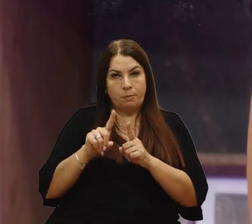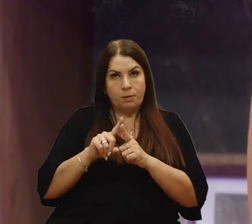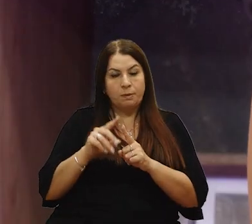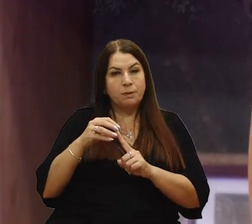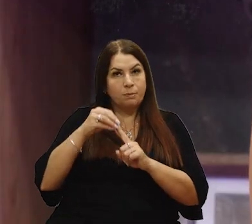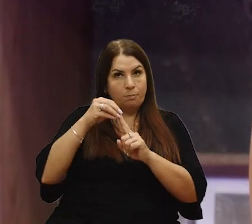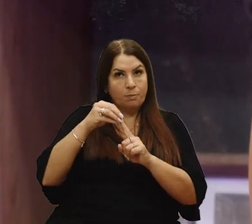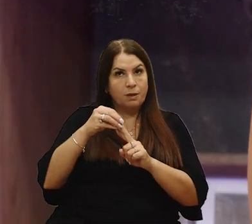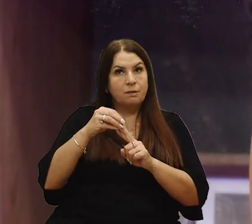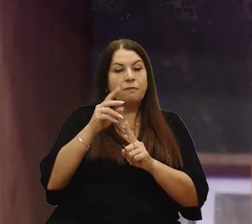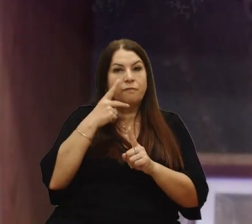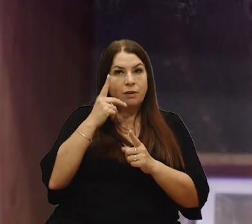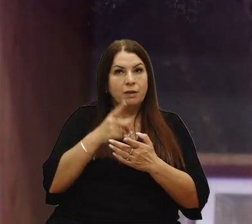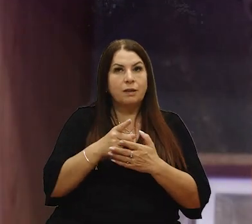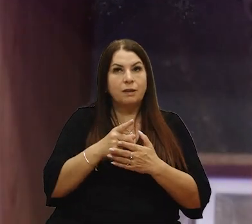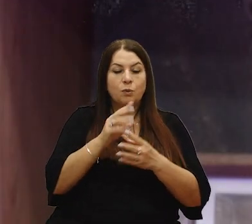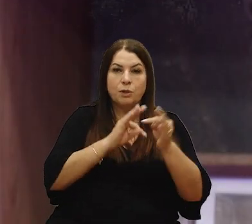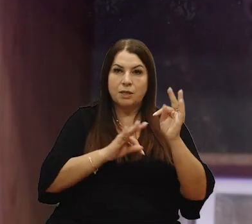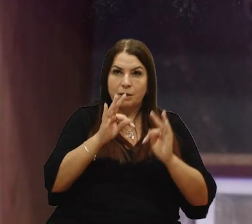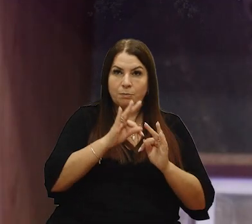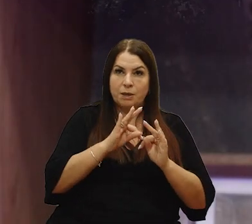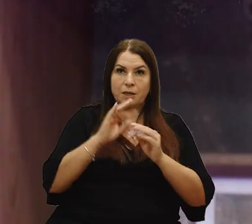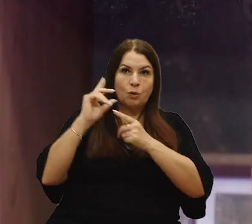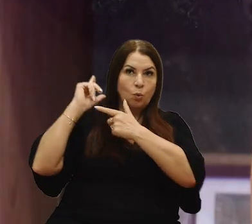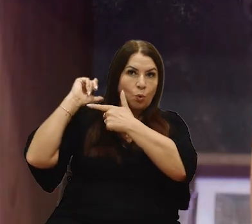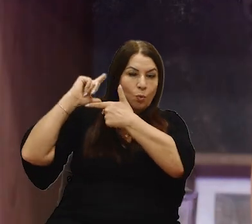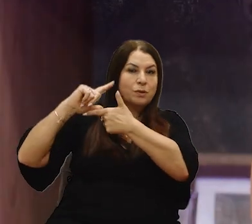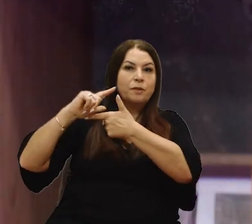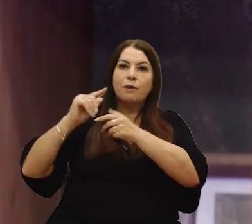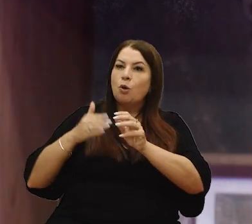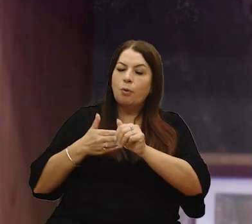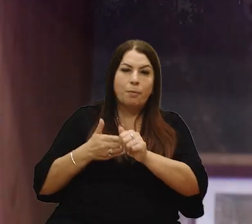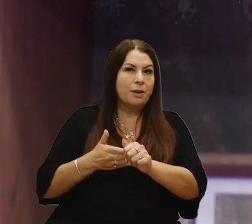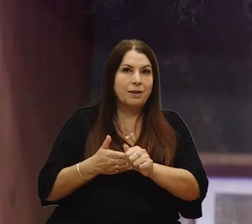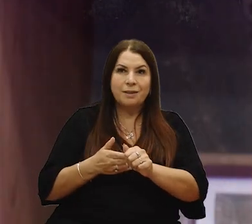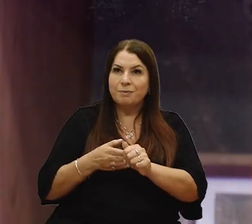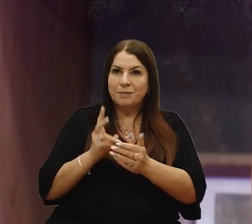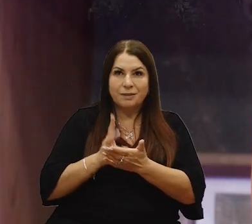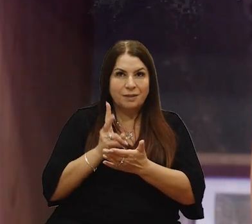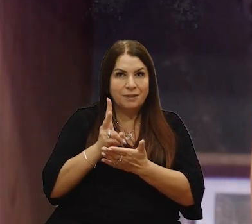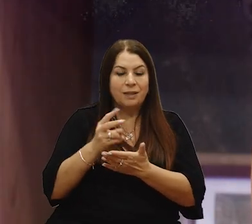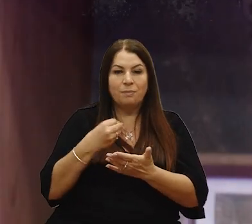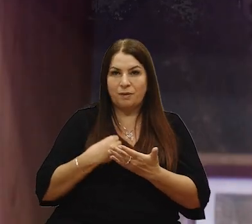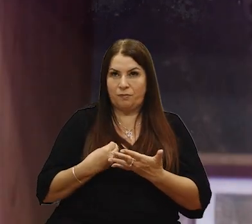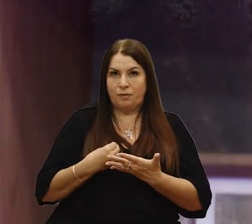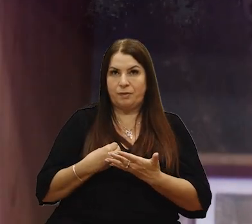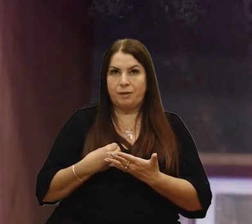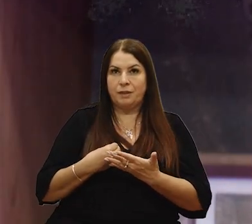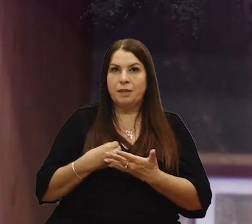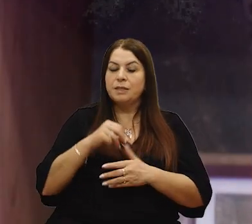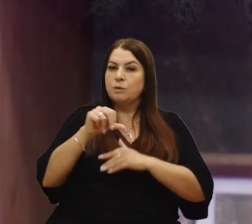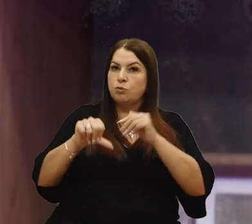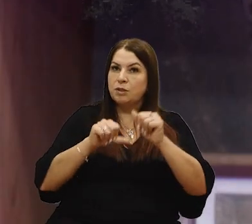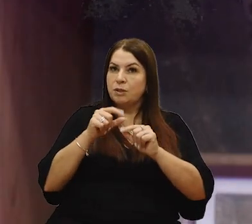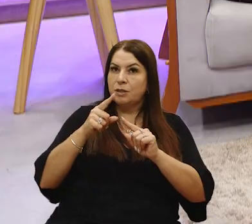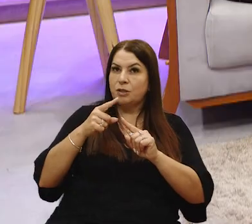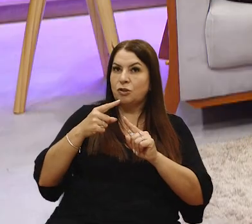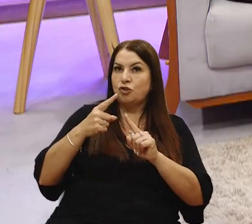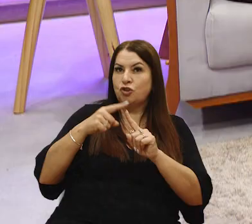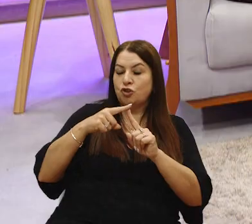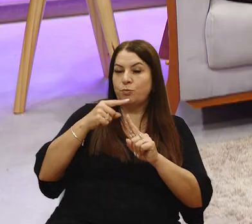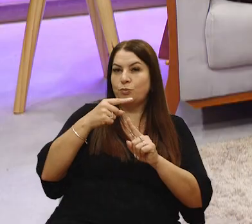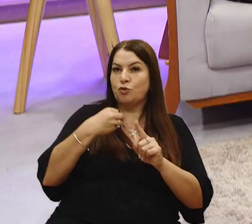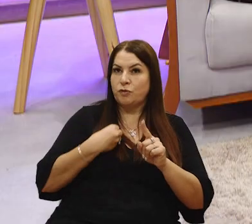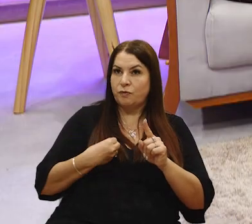também. Mas, principalmente, é importante frisar que o tratamento conservador, ele vai acompanhar essa paciente para o restante da vida dela. Então,